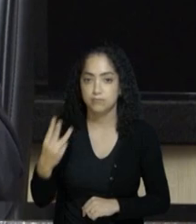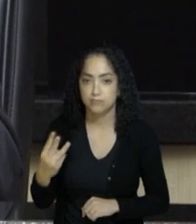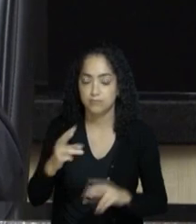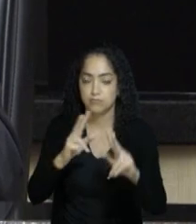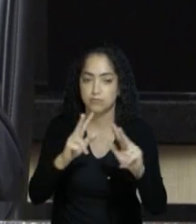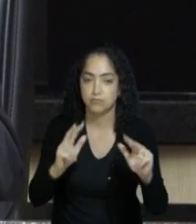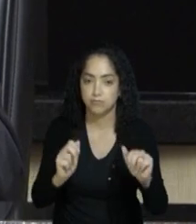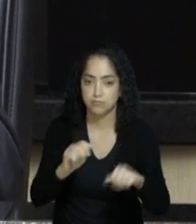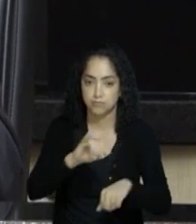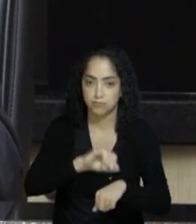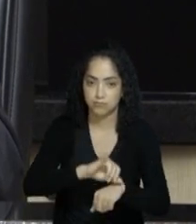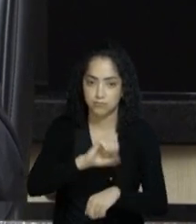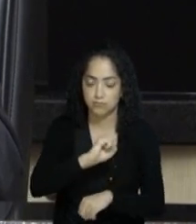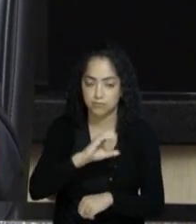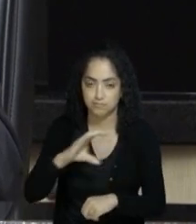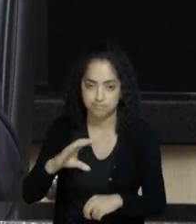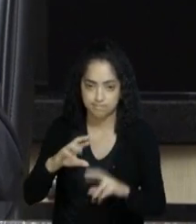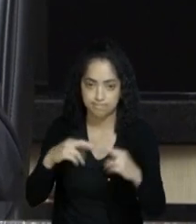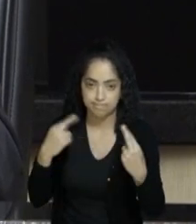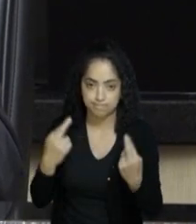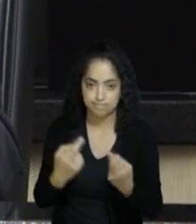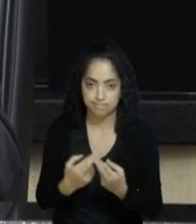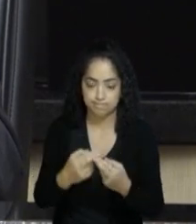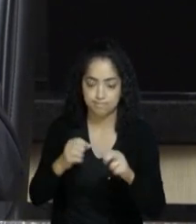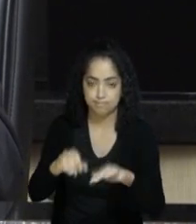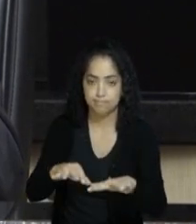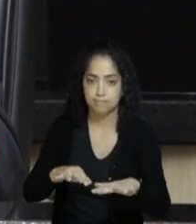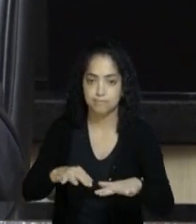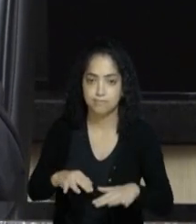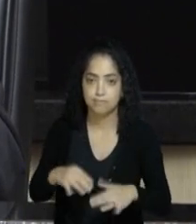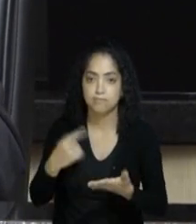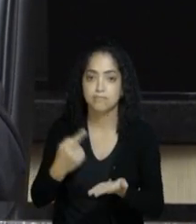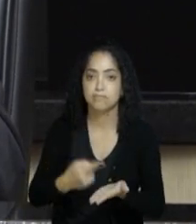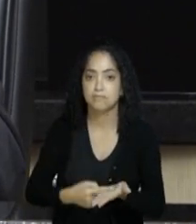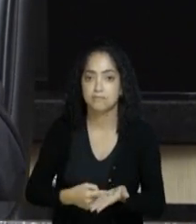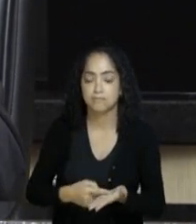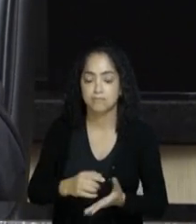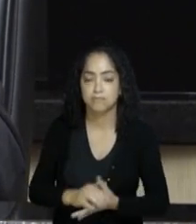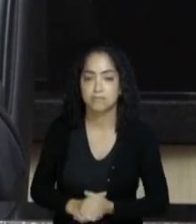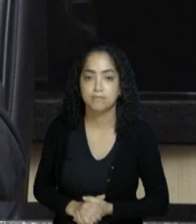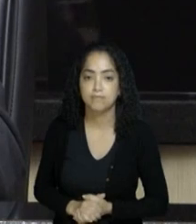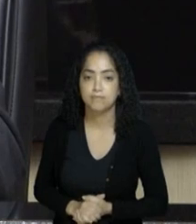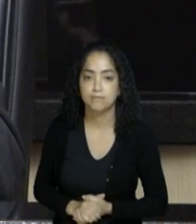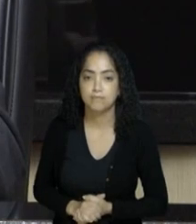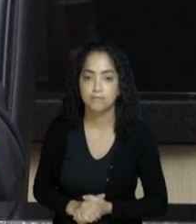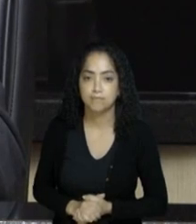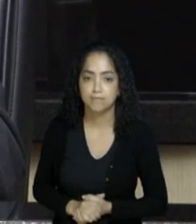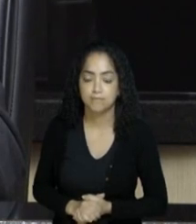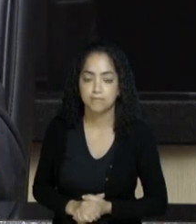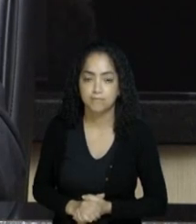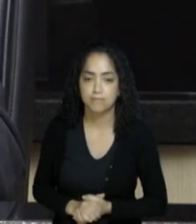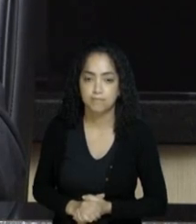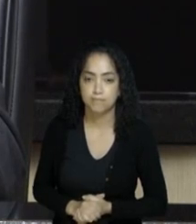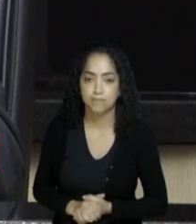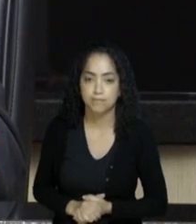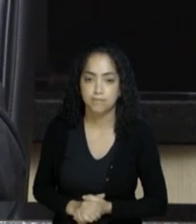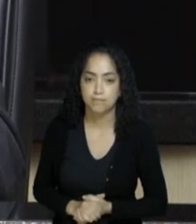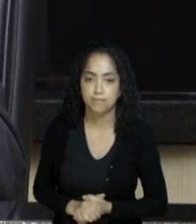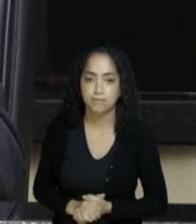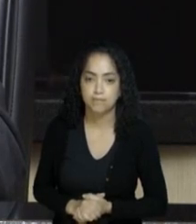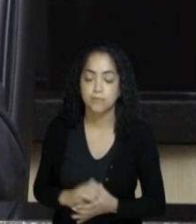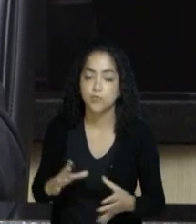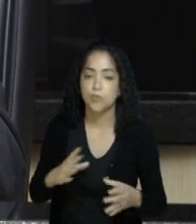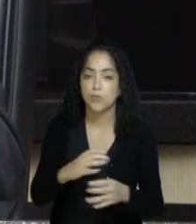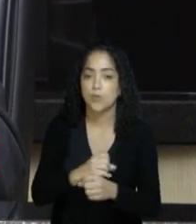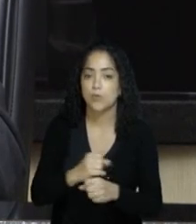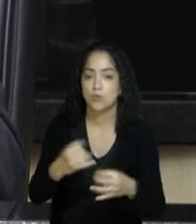de Florianópolis, capital do estado de Santa Catarina, reuniu-se a Assembleia Legislativa em sessão ordinária. Havendo